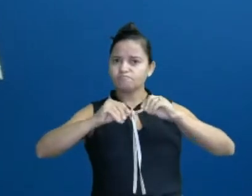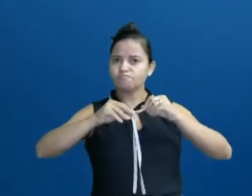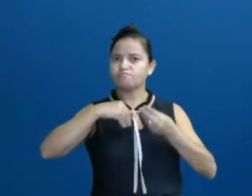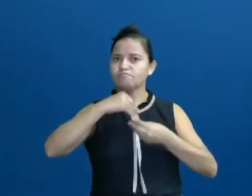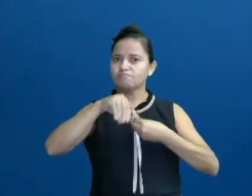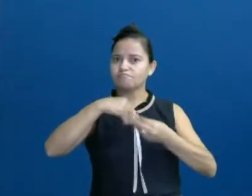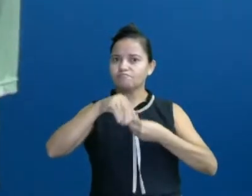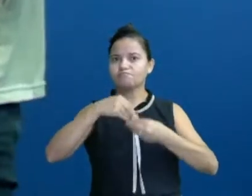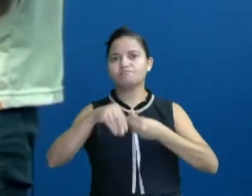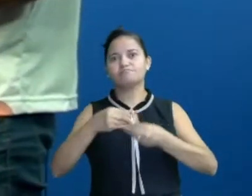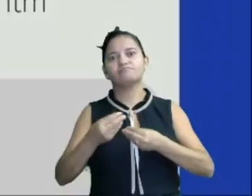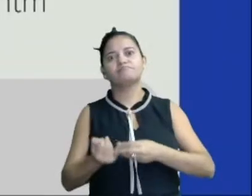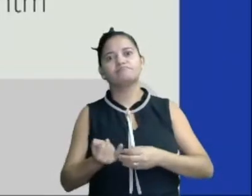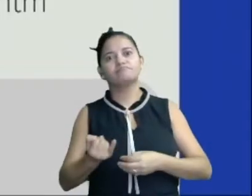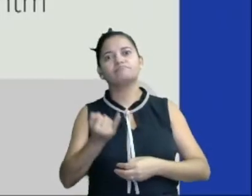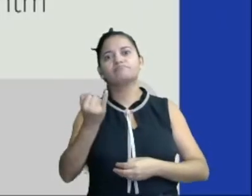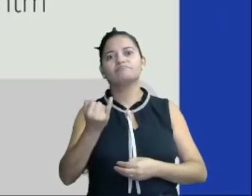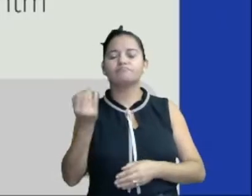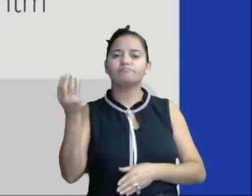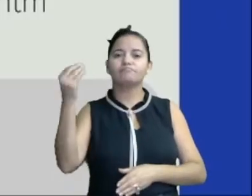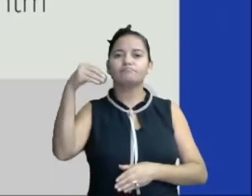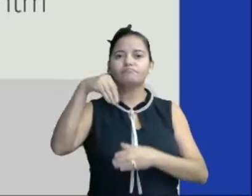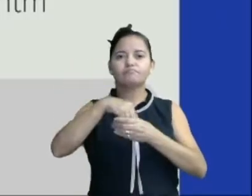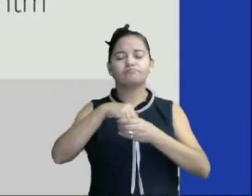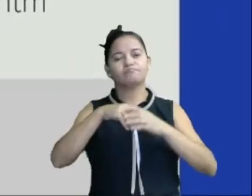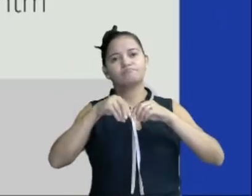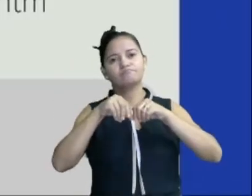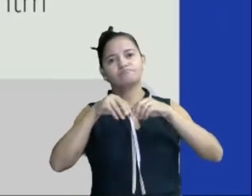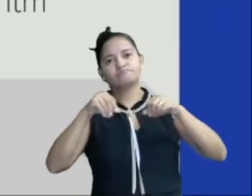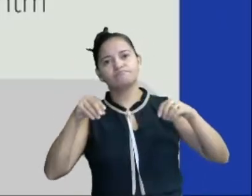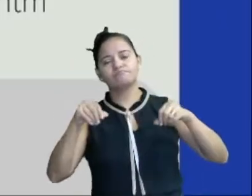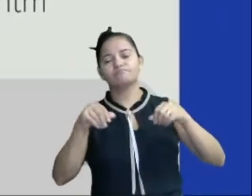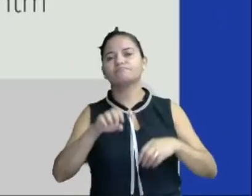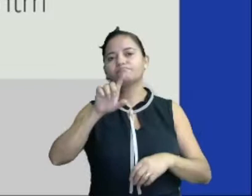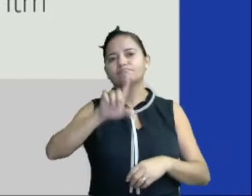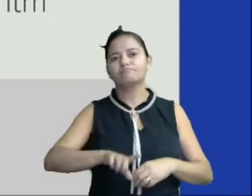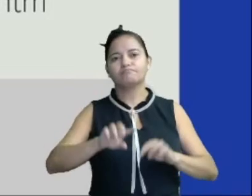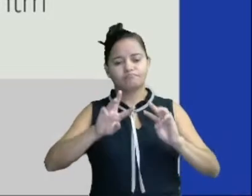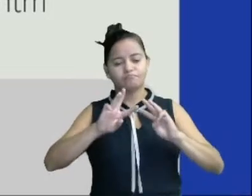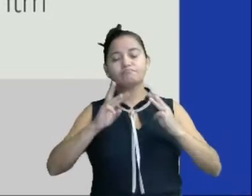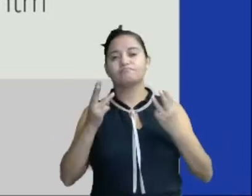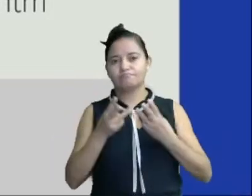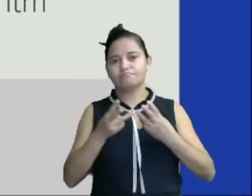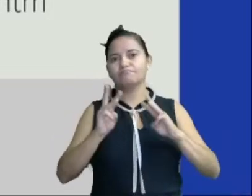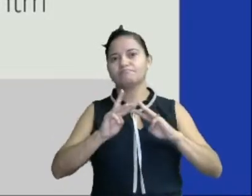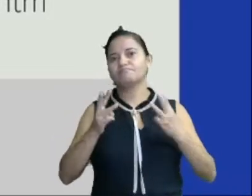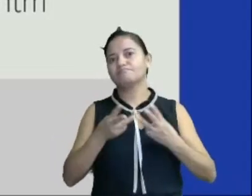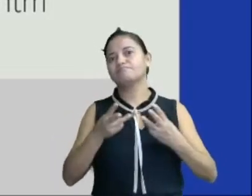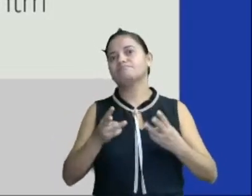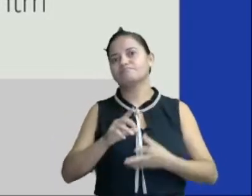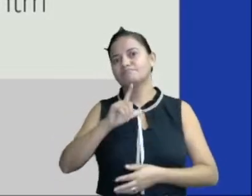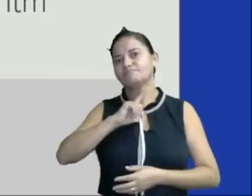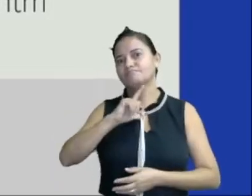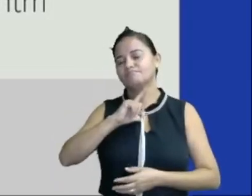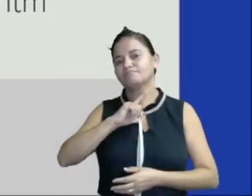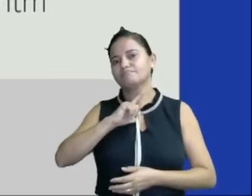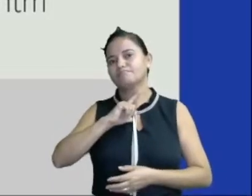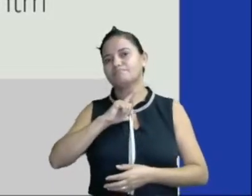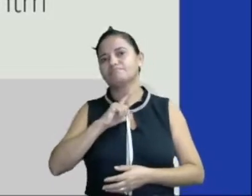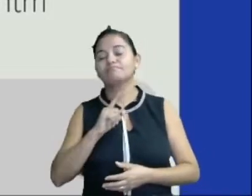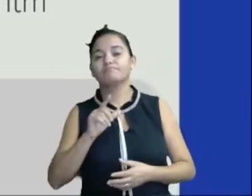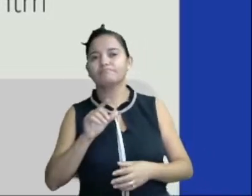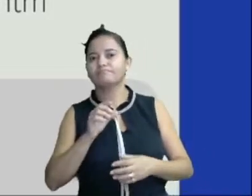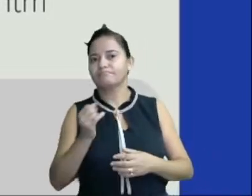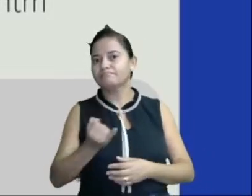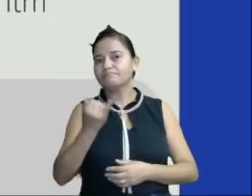compor aquele solo, tá certo? E é através daí dessa matéria orgânica, desse solo rico em matéria orgânica, que as plantas